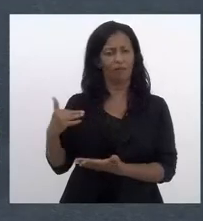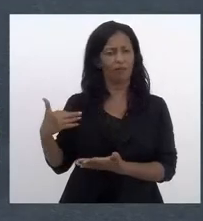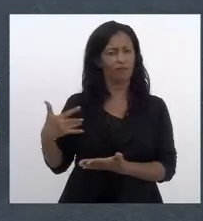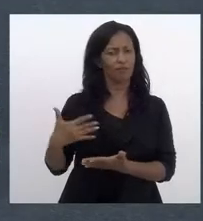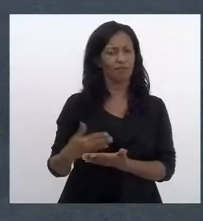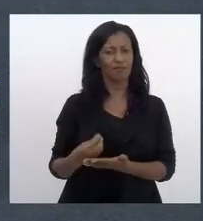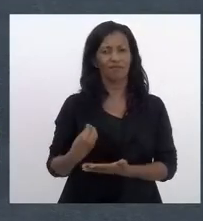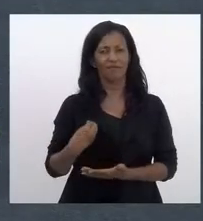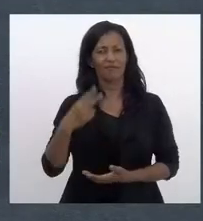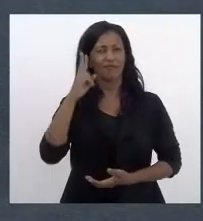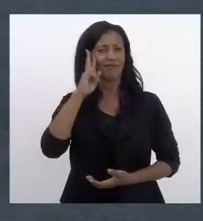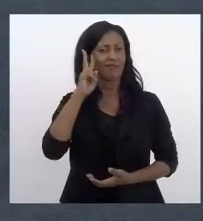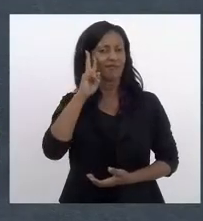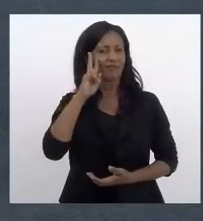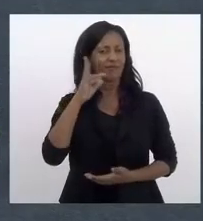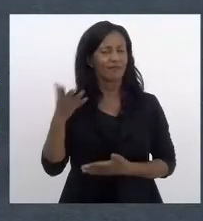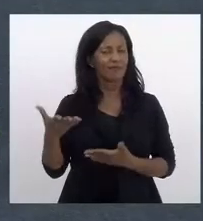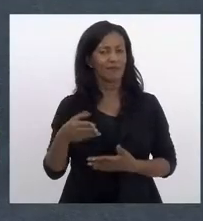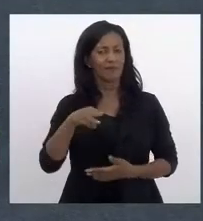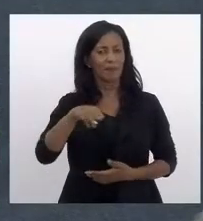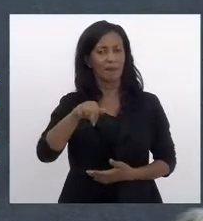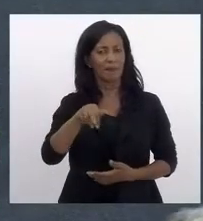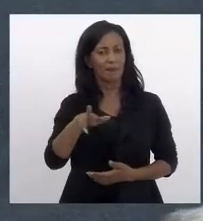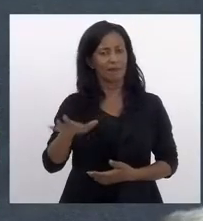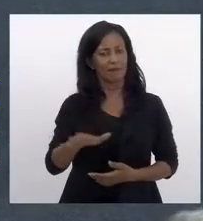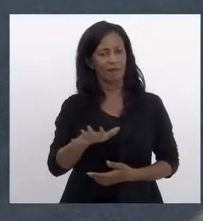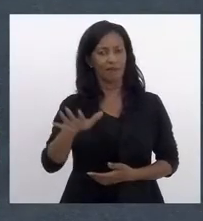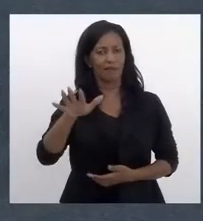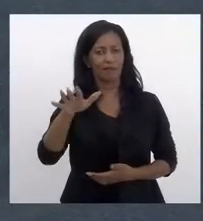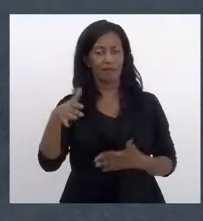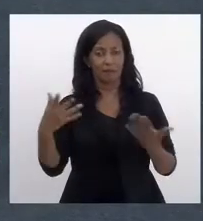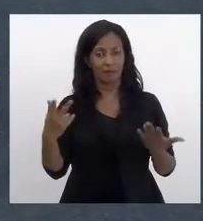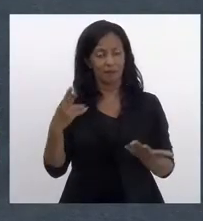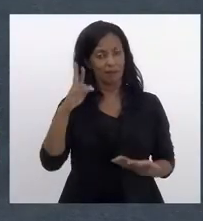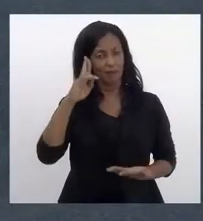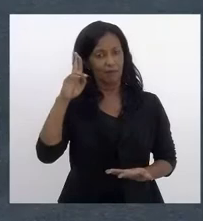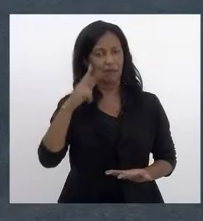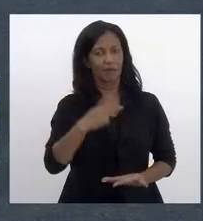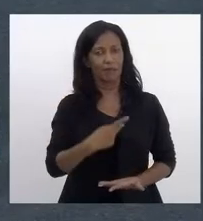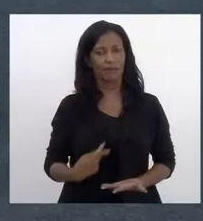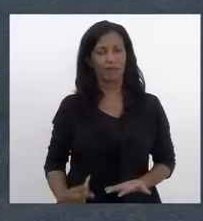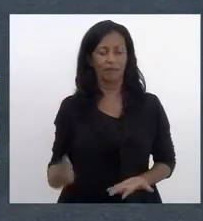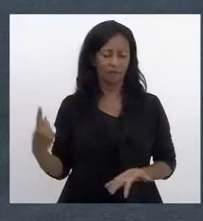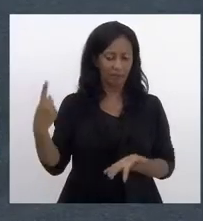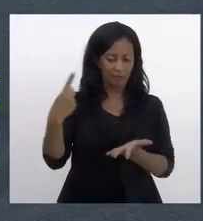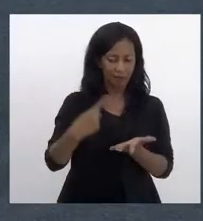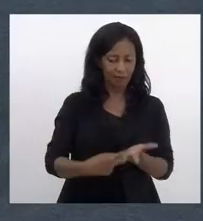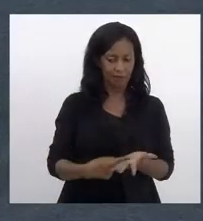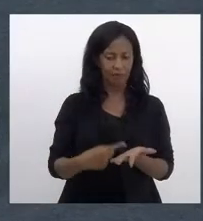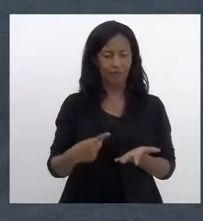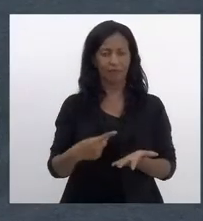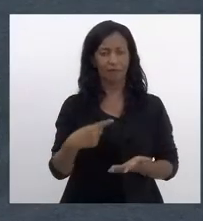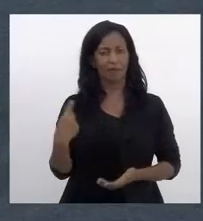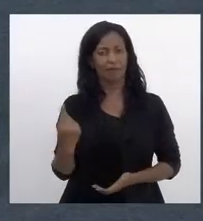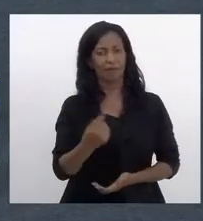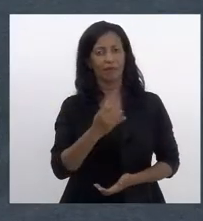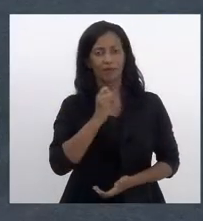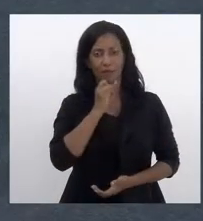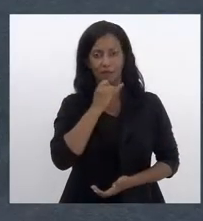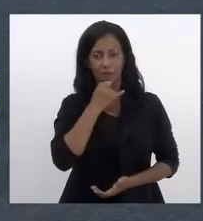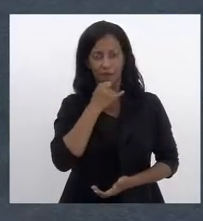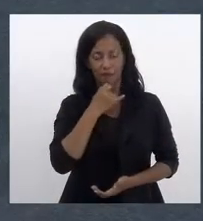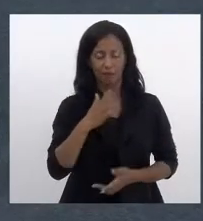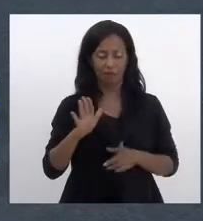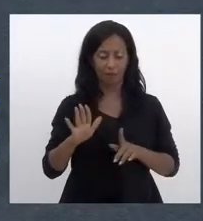sua linda história na Maré. Então, senhor presidente, deixar aqui registrado o nosso pesar,